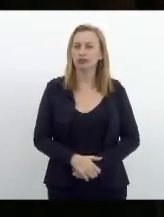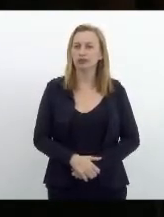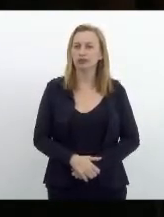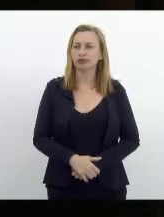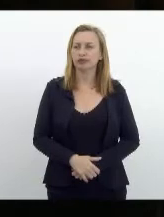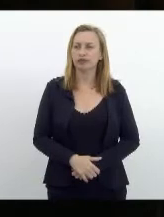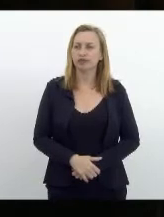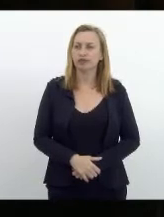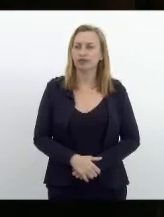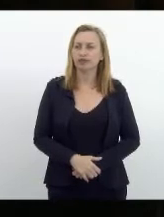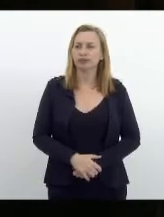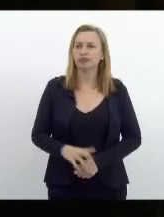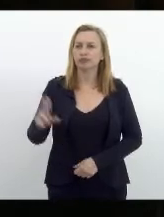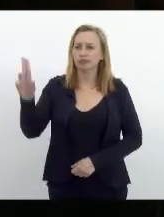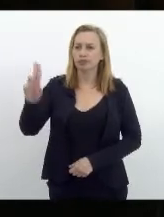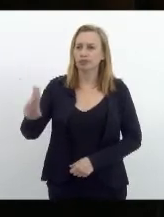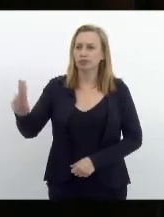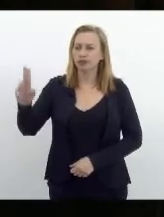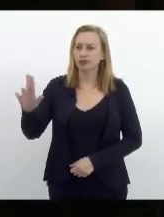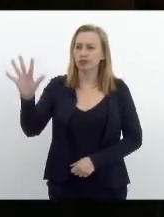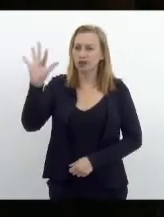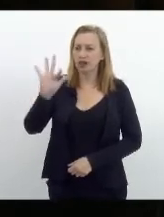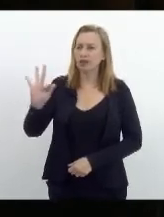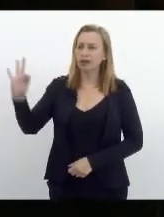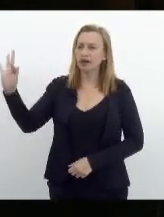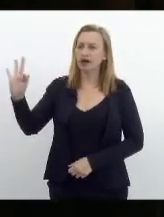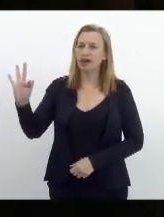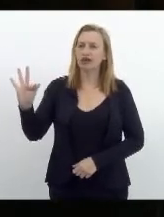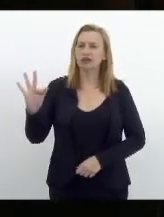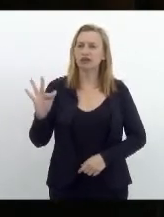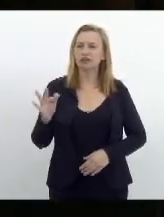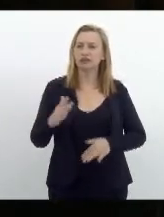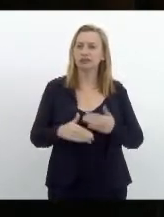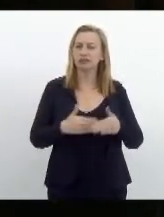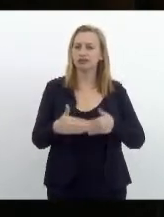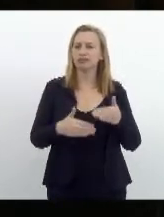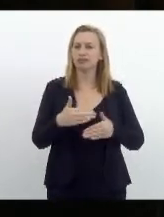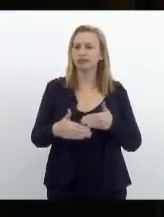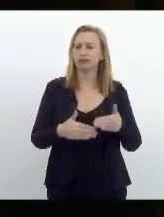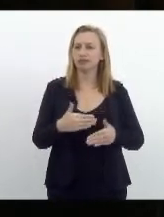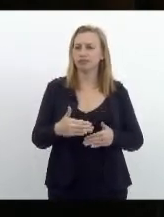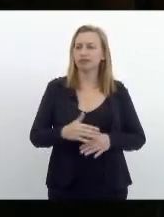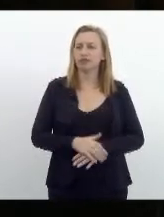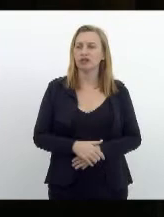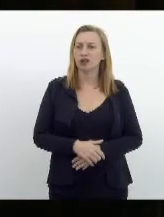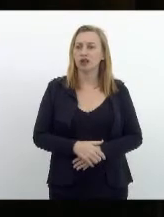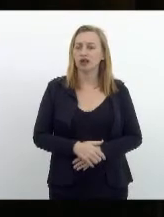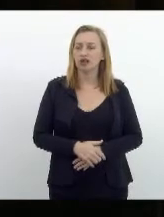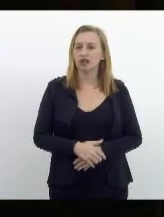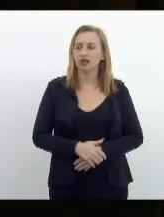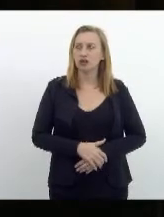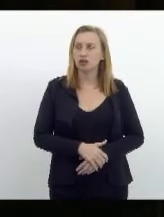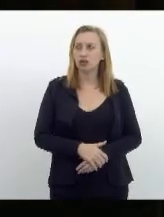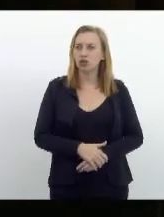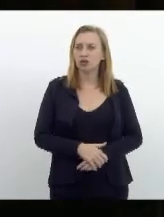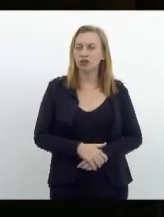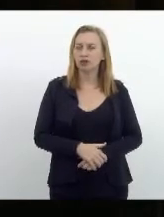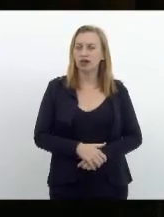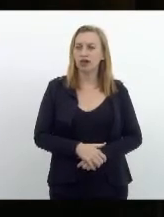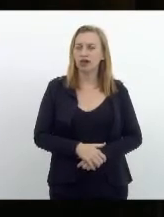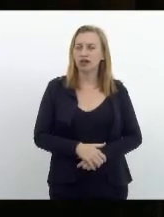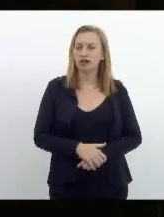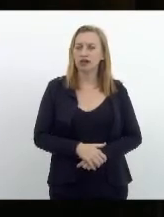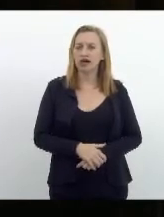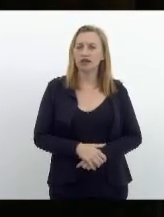A Universidade Federal Fluminense vem desenvolvendo importantes estudos sobre o